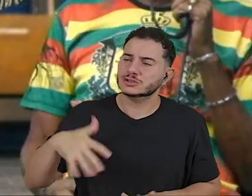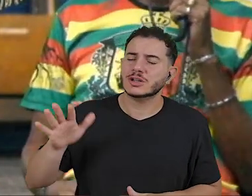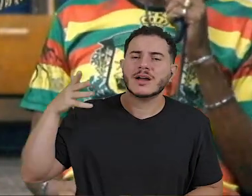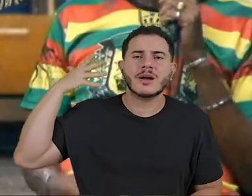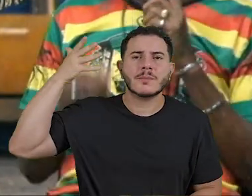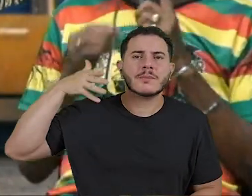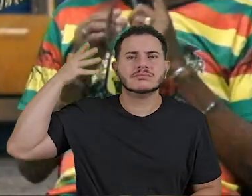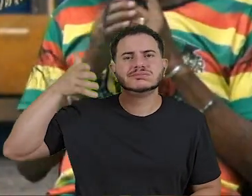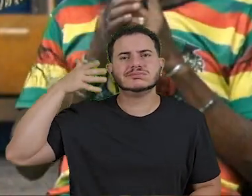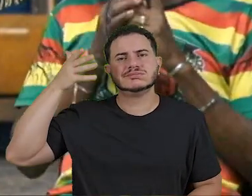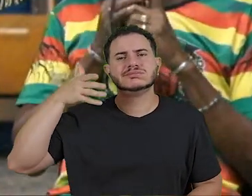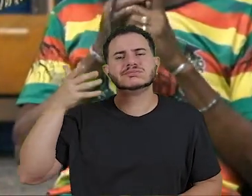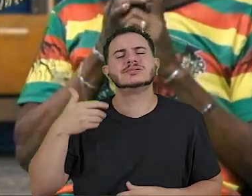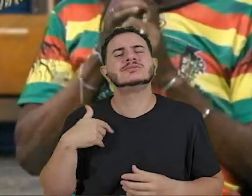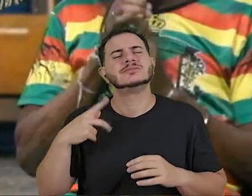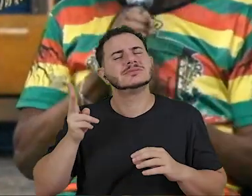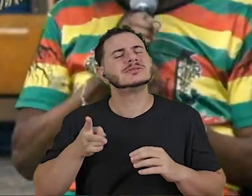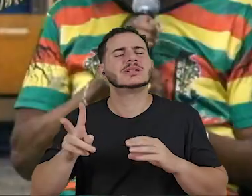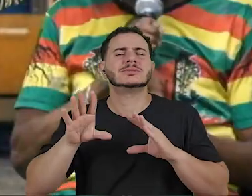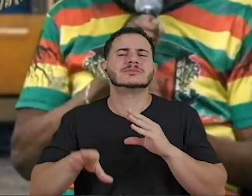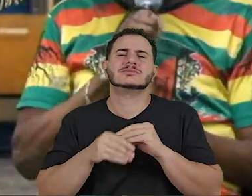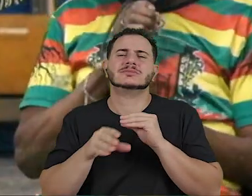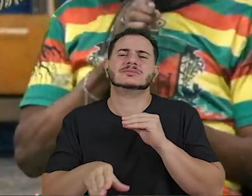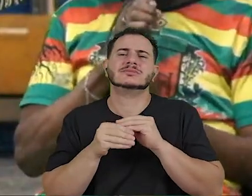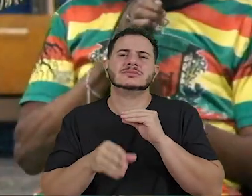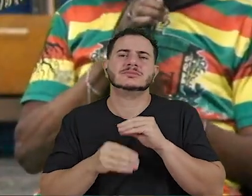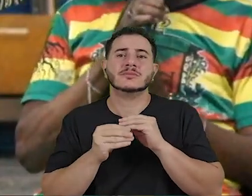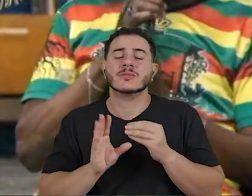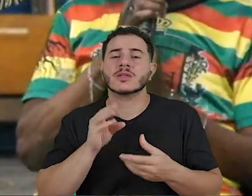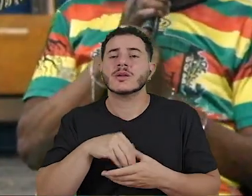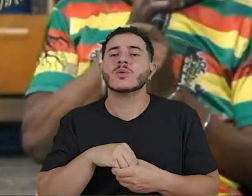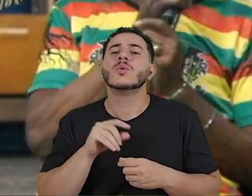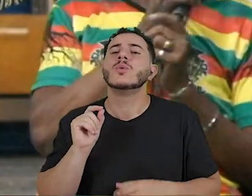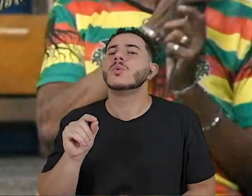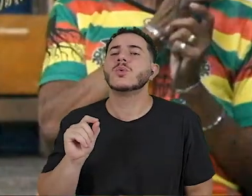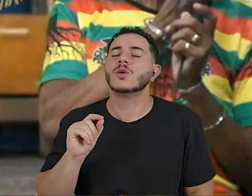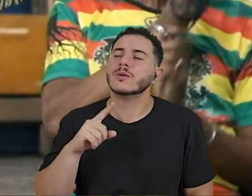gente, eu sempre comento isso, que a gente,